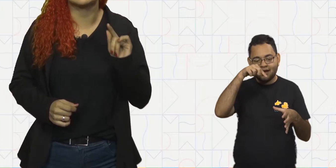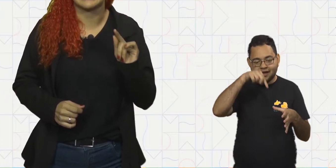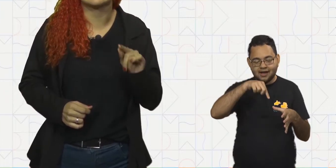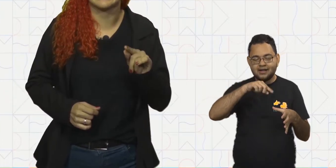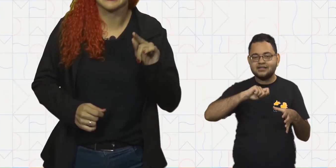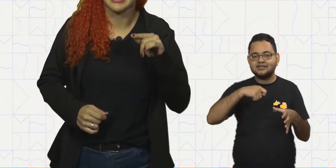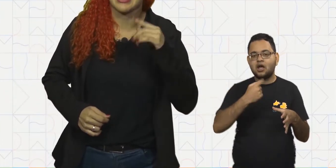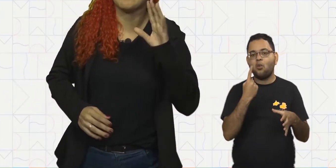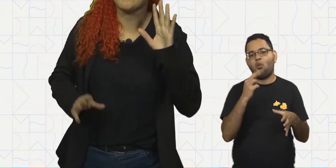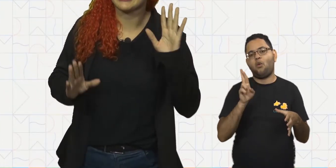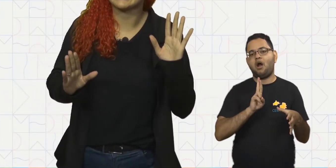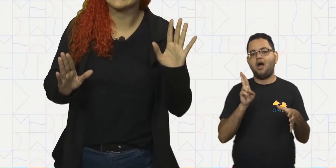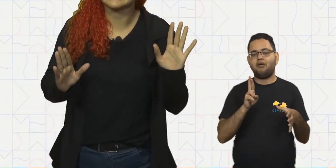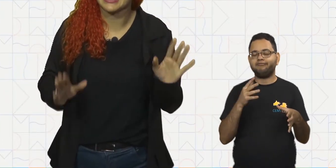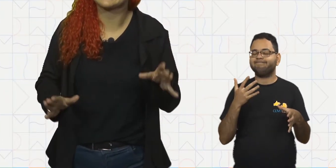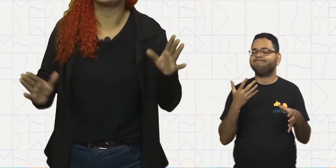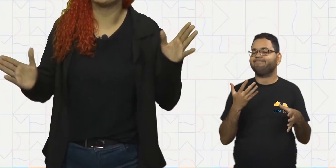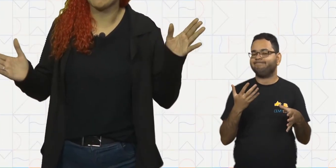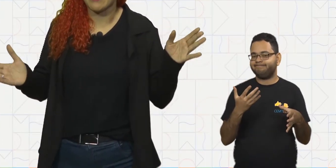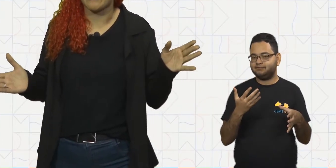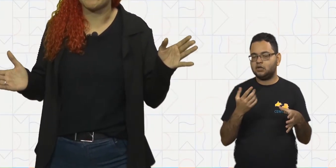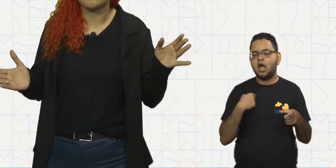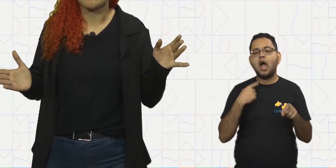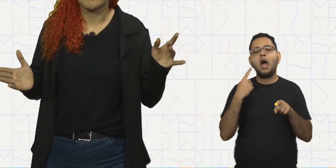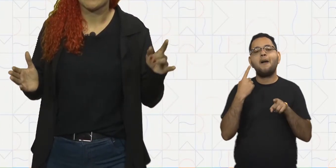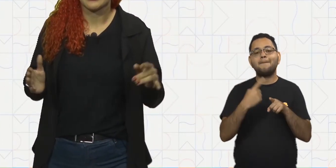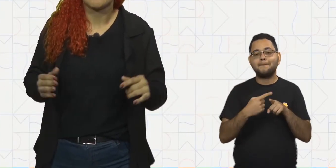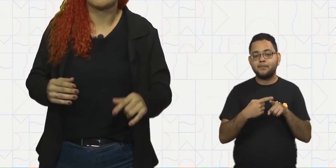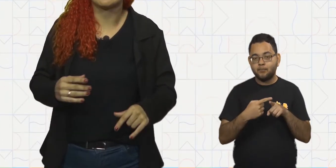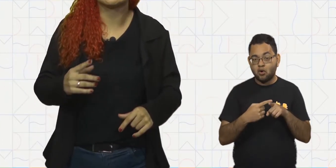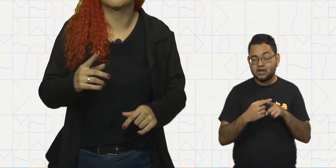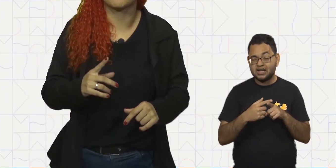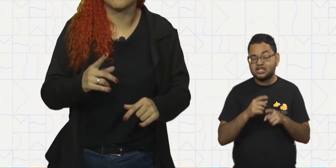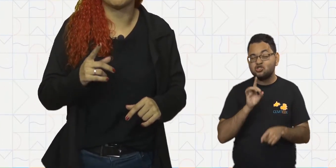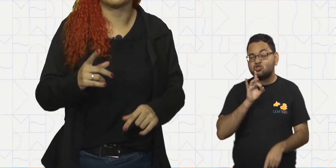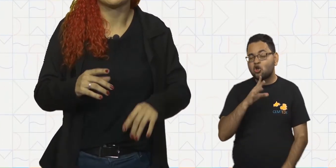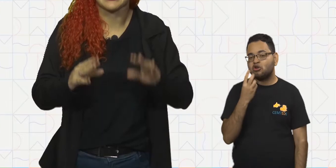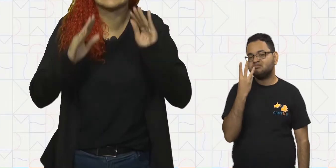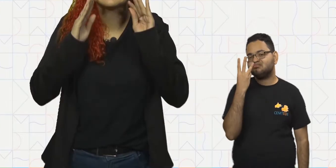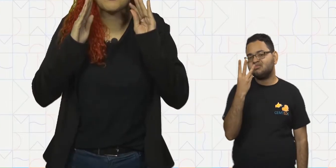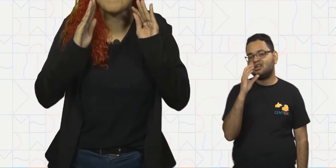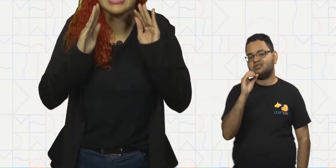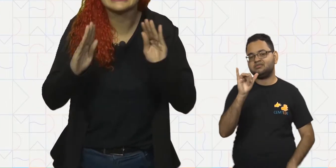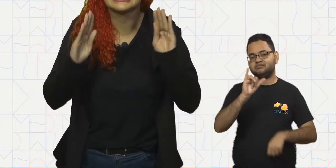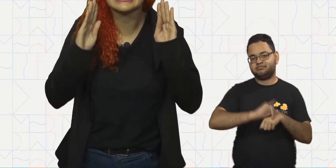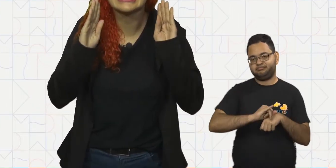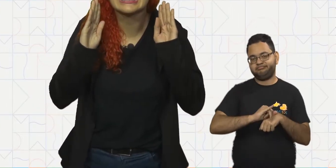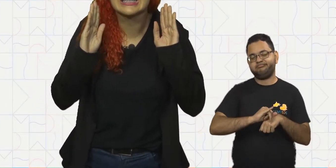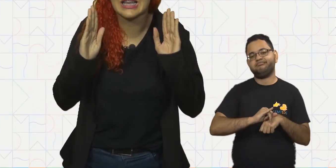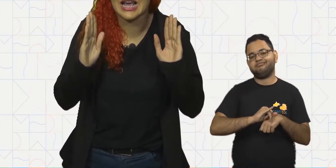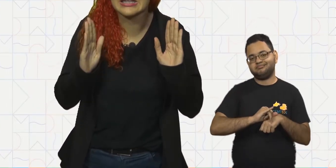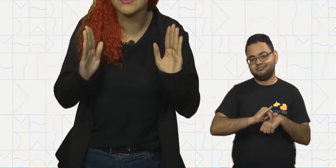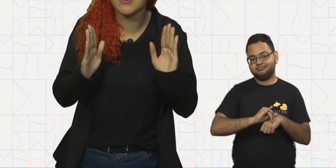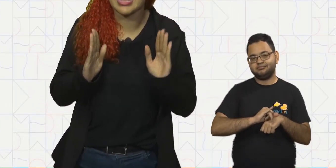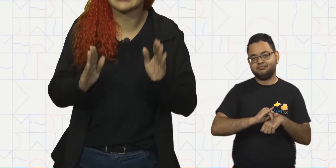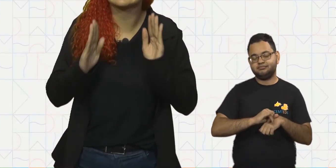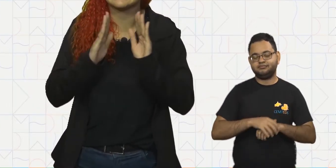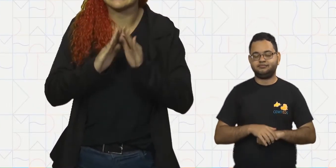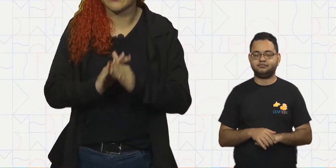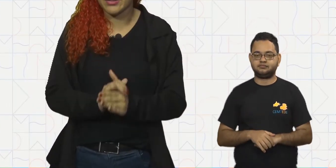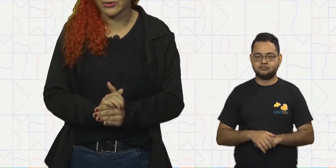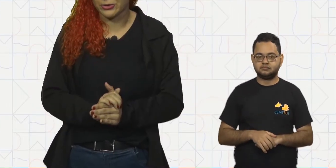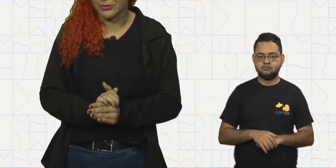primeira retirada a moeda já saí de um real pois no cofre a somente três